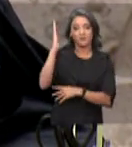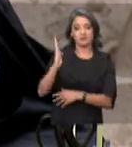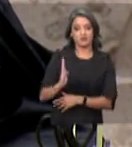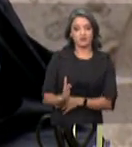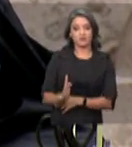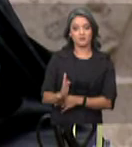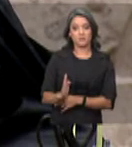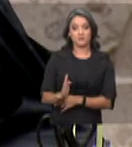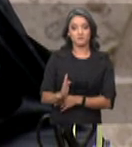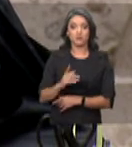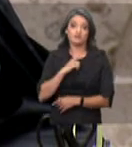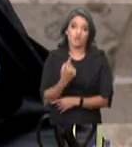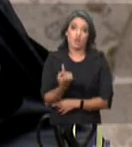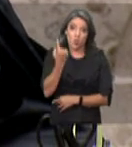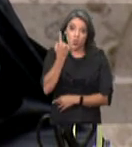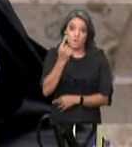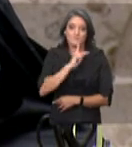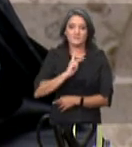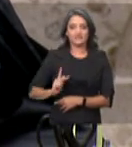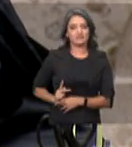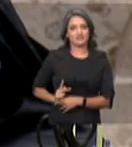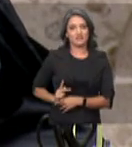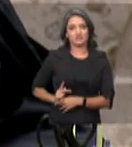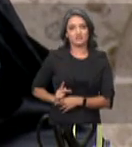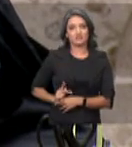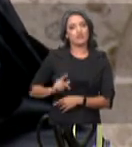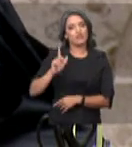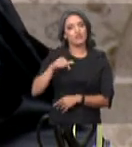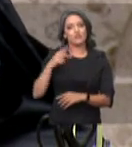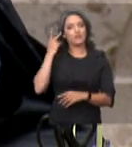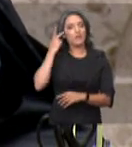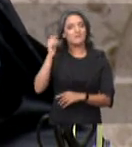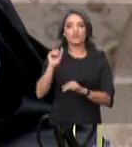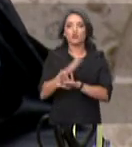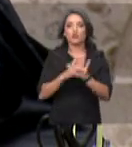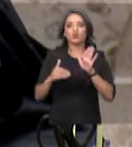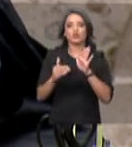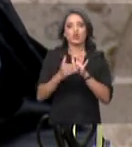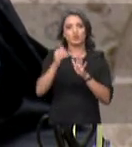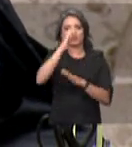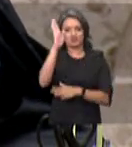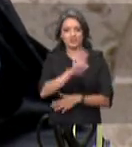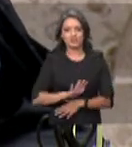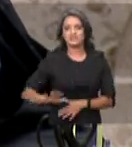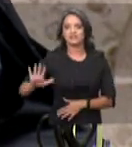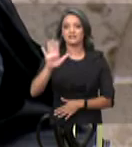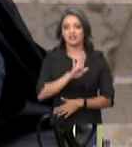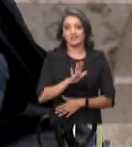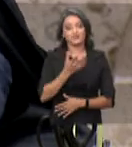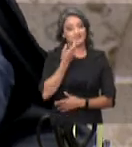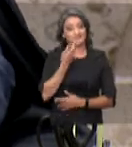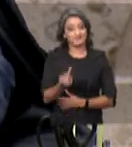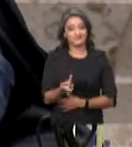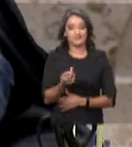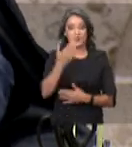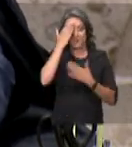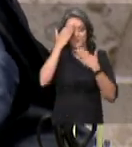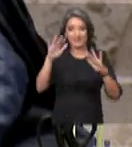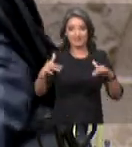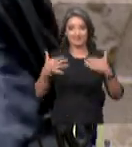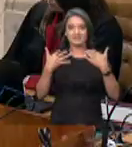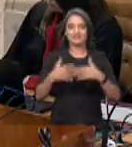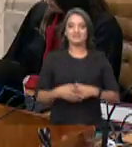forma teremos só um presidente e todos os brasileiros é o que eu tenho a dizer agradecer a atenção de vossa excelência de toda